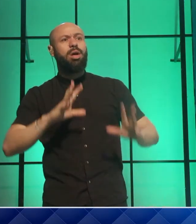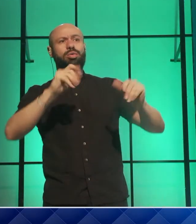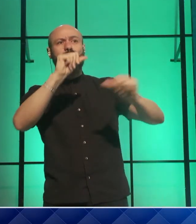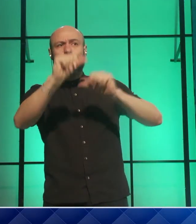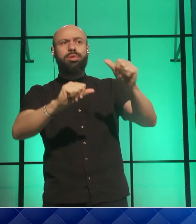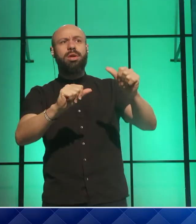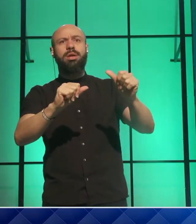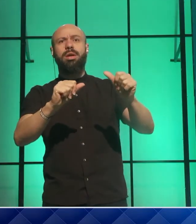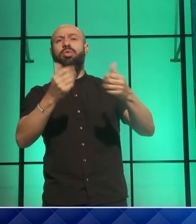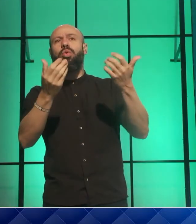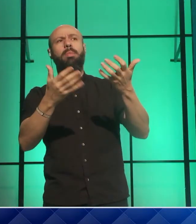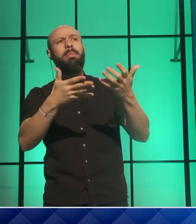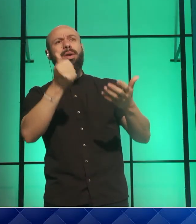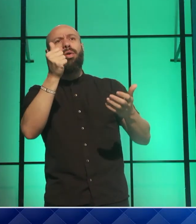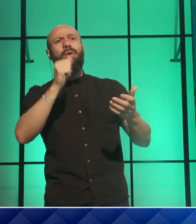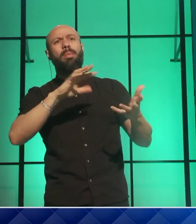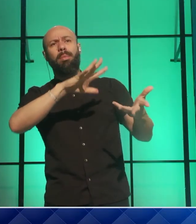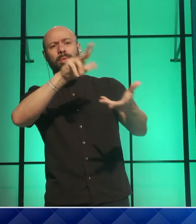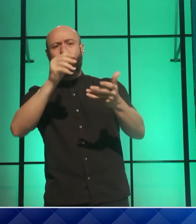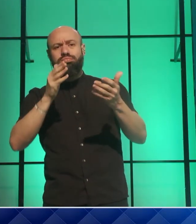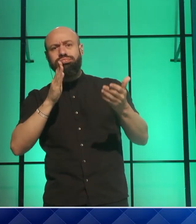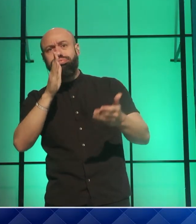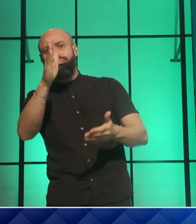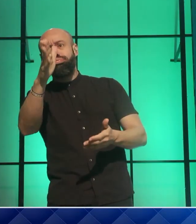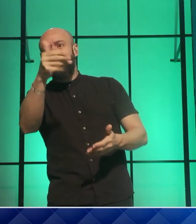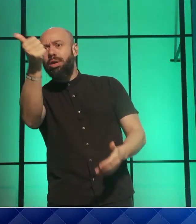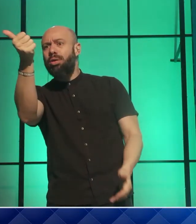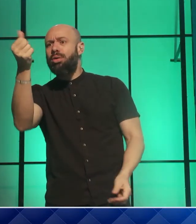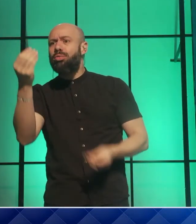isso tudo pode melhorar?